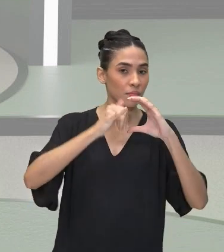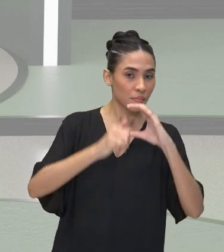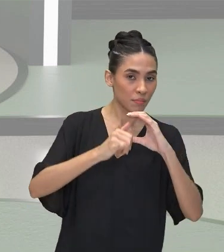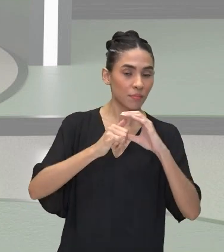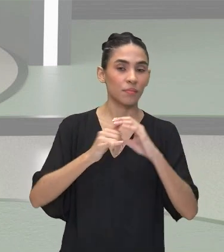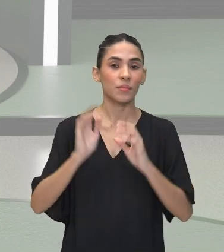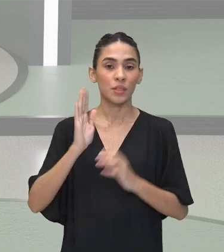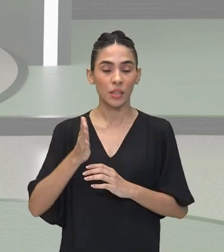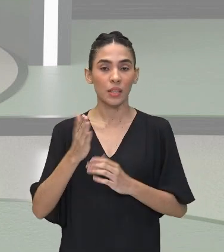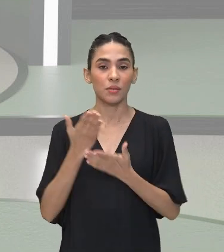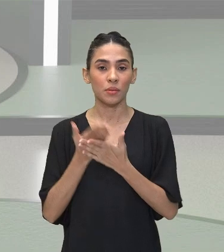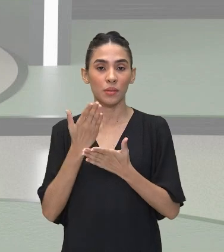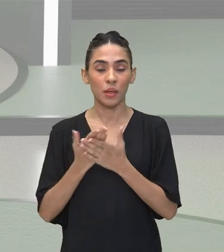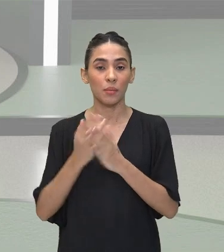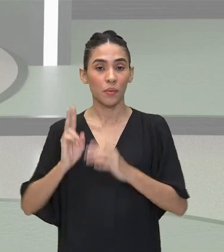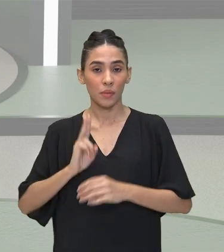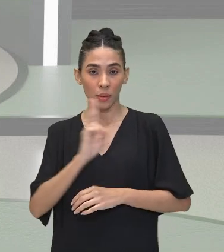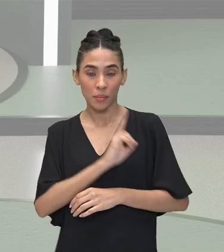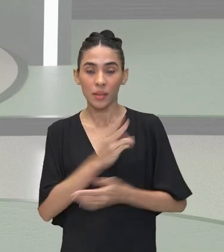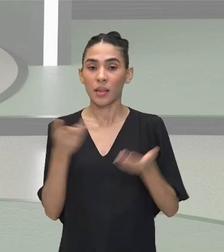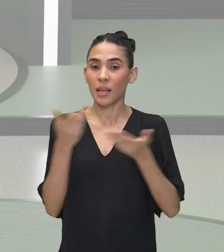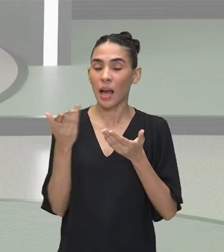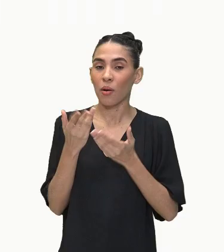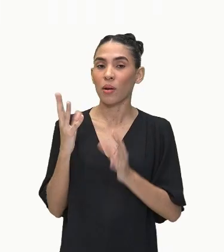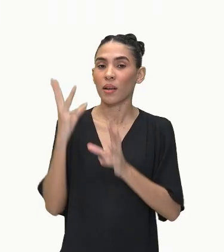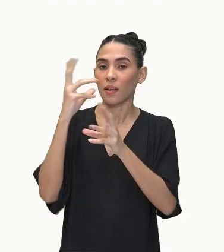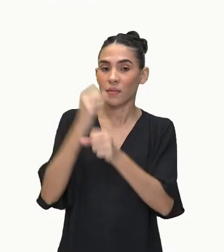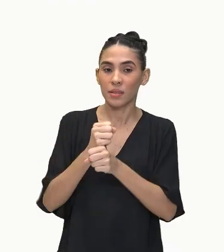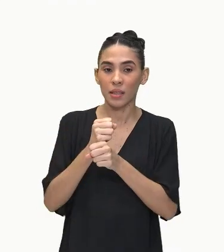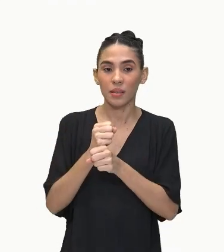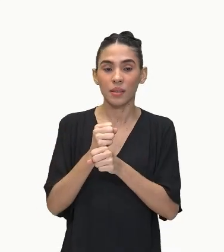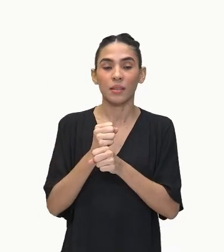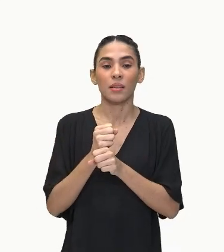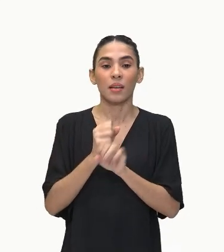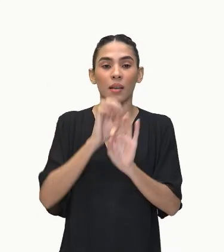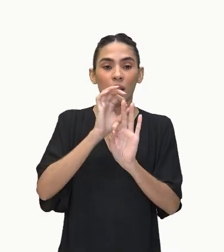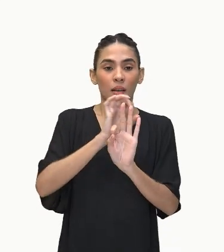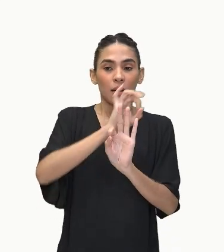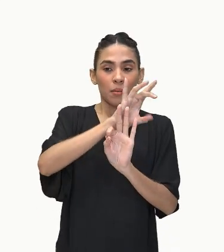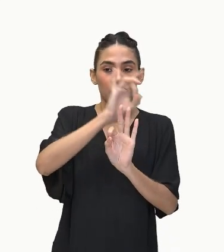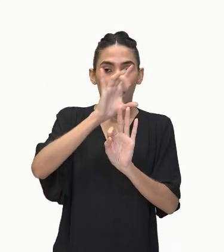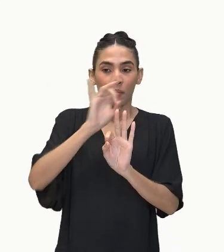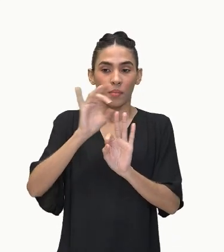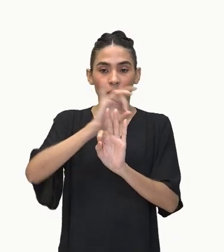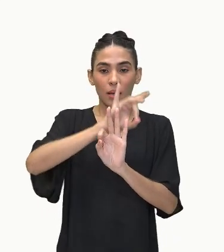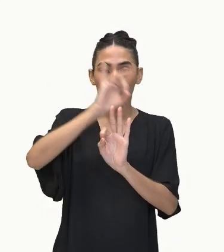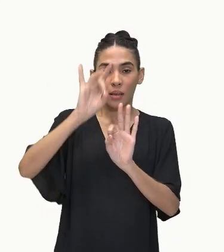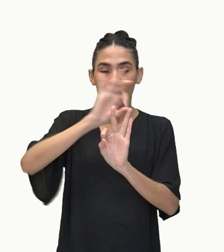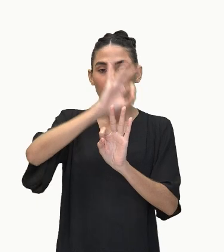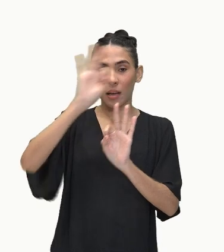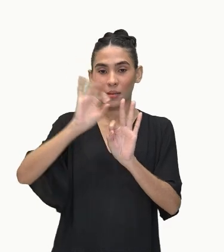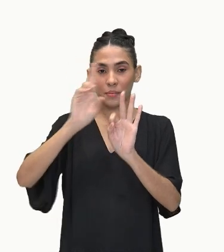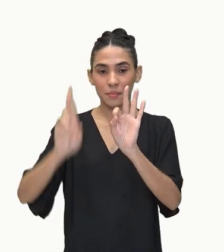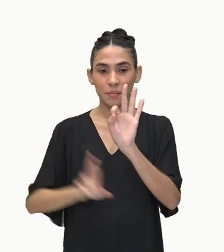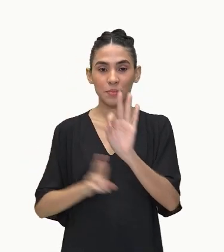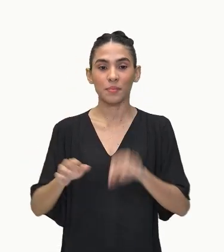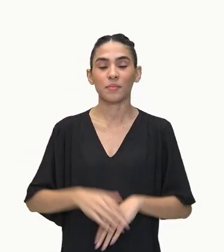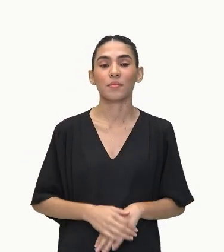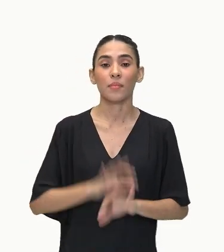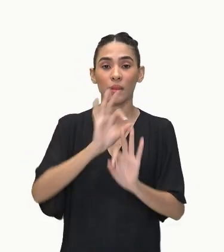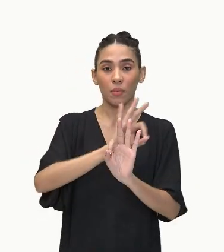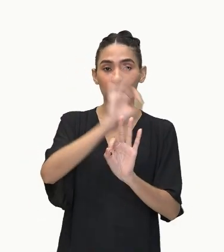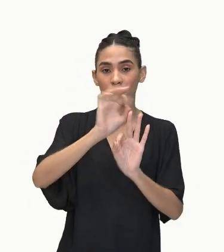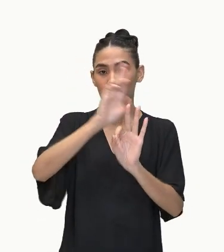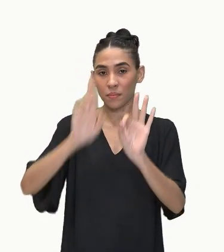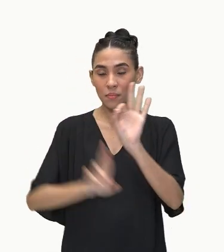vimos as vitaminas e agora nós vamos rever os aminoácidos. Os aminoácidos, eles podem ser definidos como